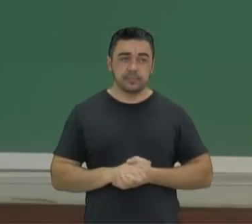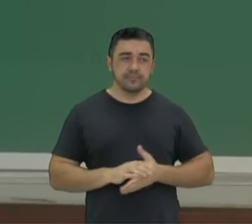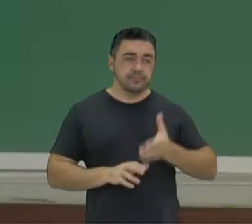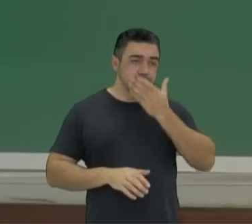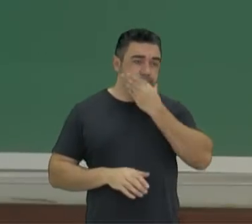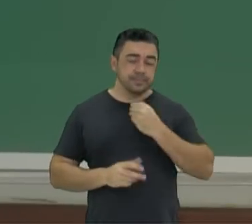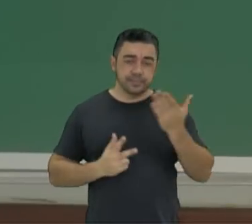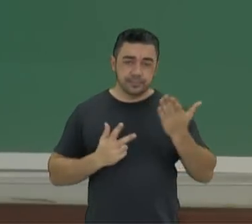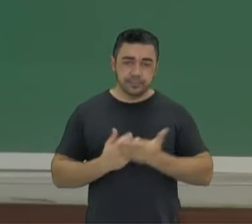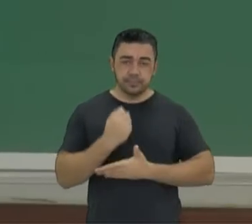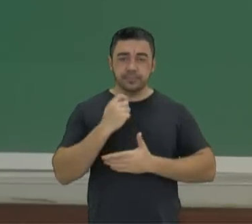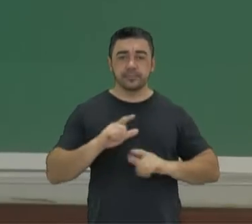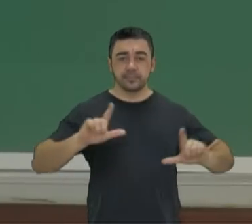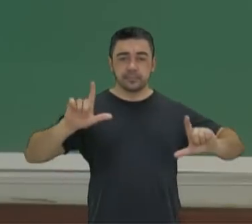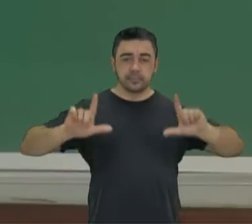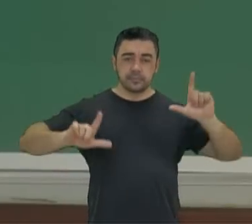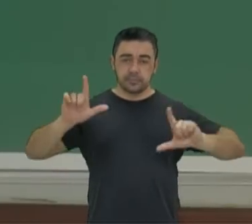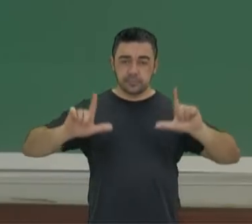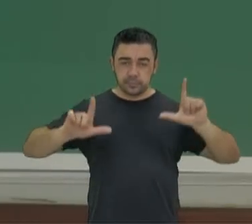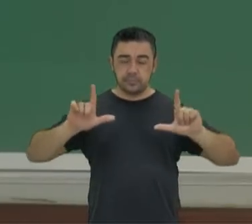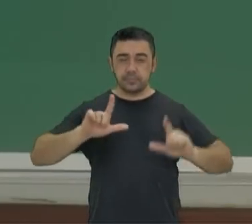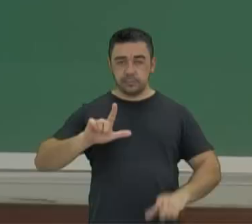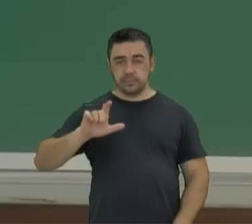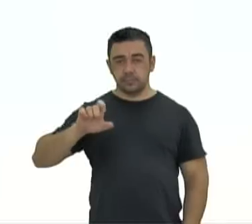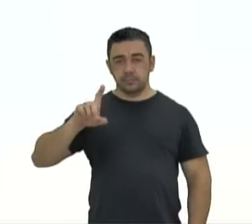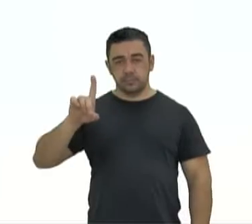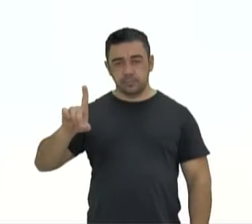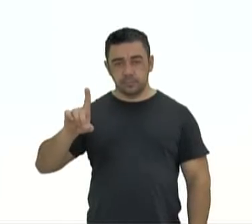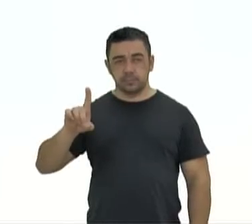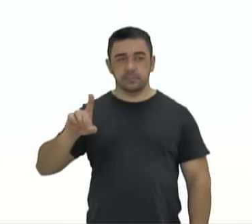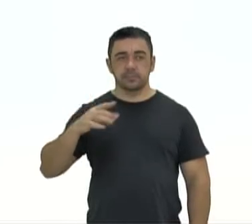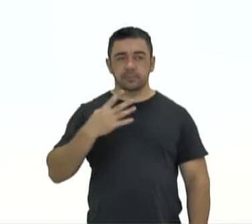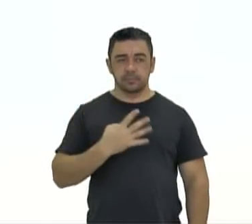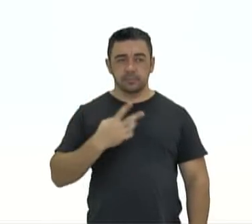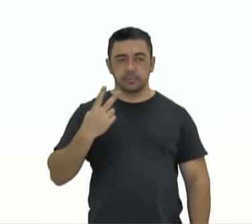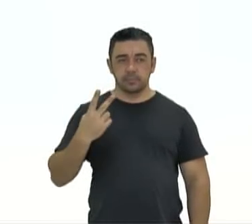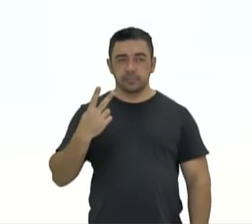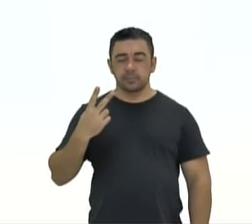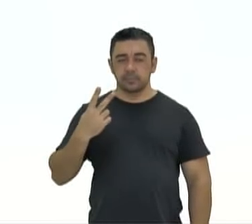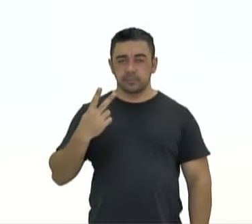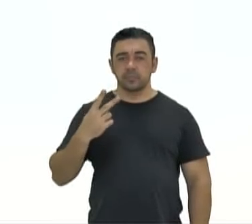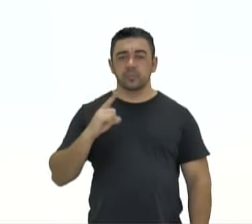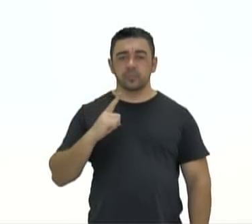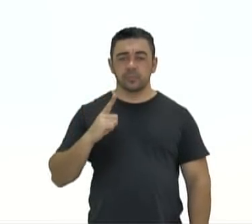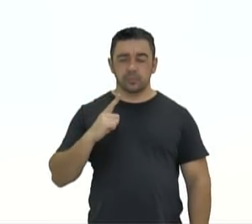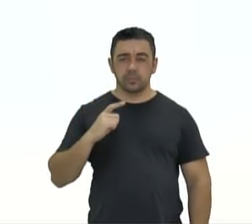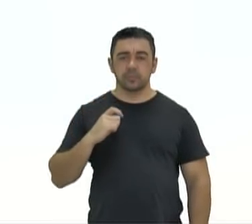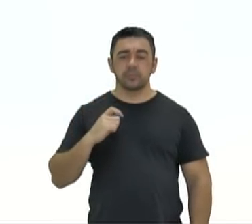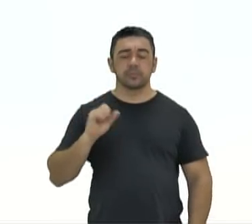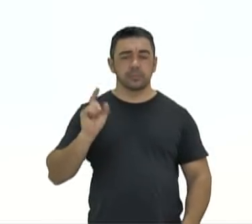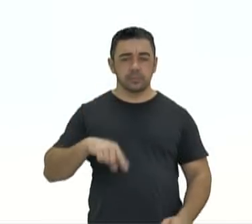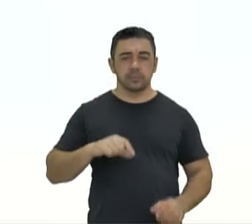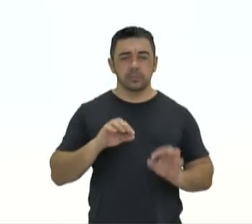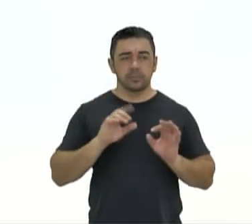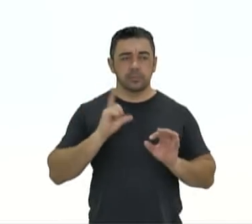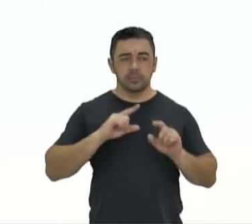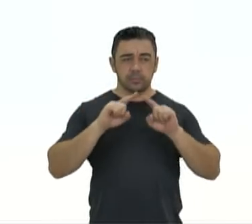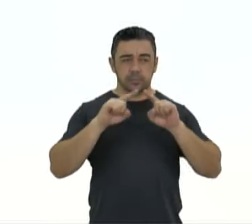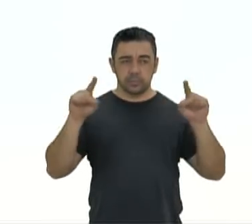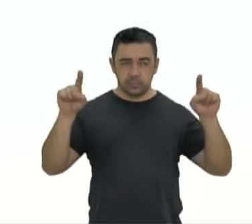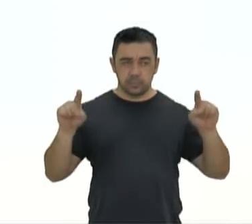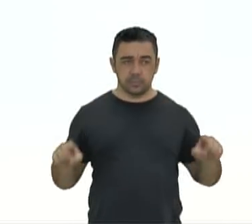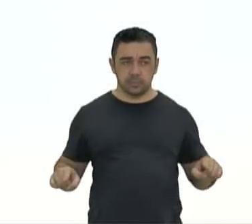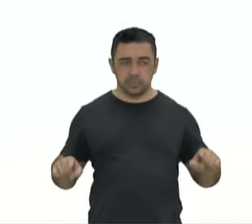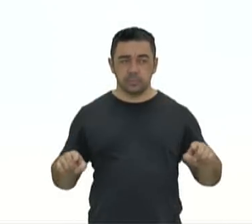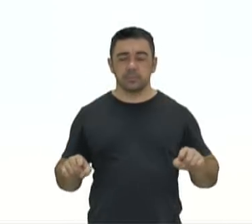Marcos comprou um televisor de LED de 42 polegadas com formato retangular, cujas medidas do